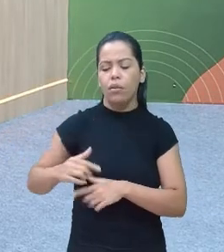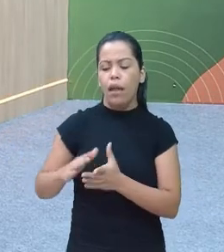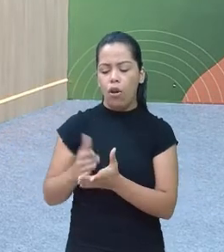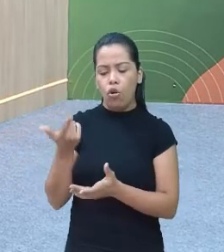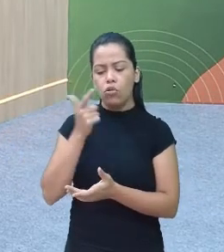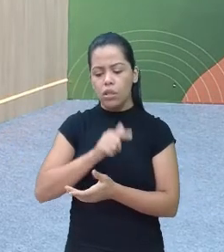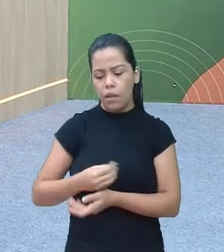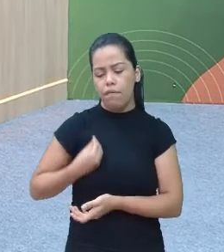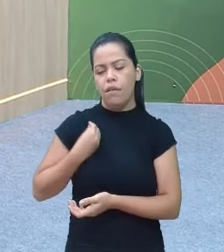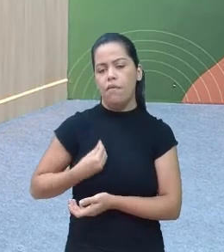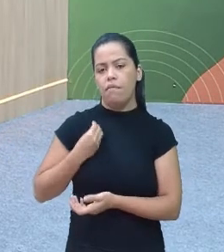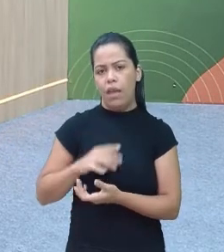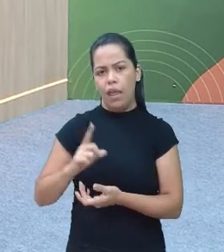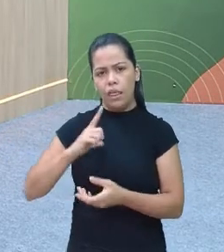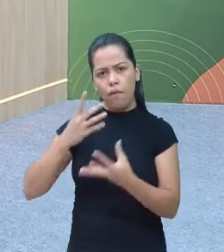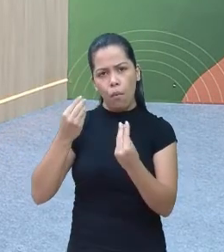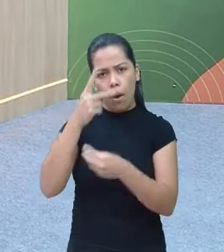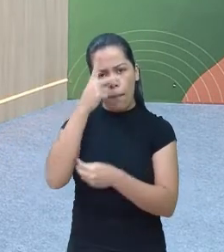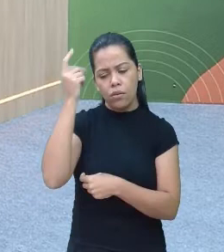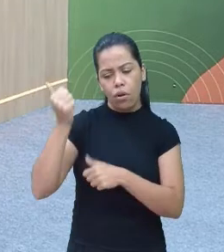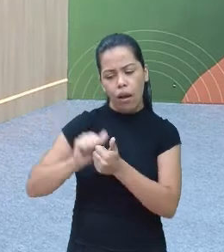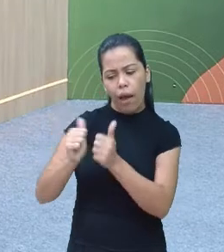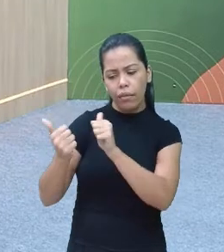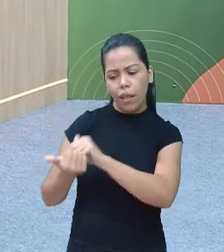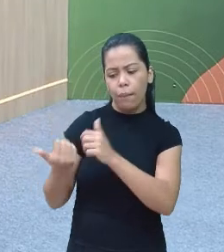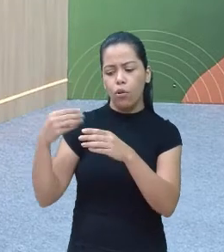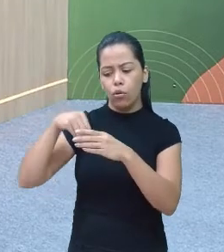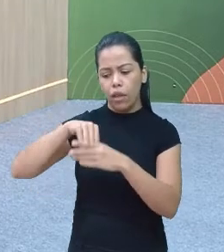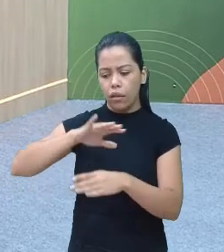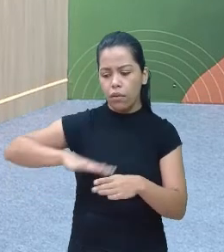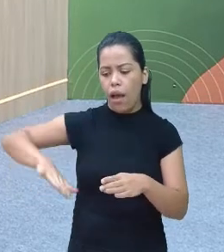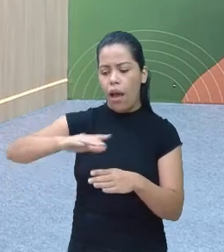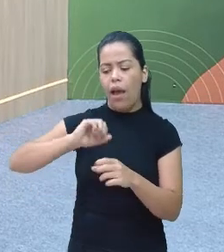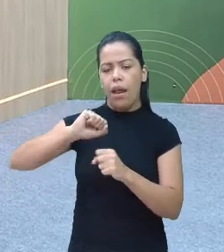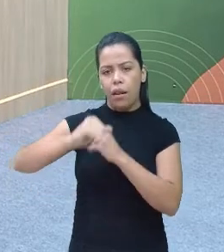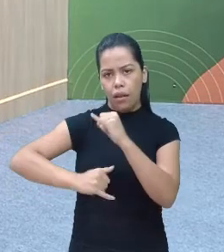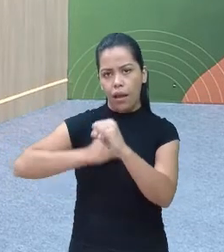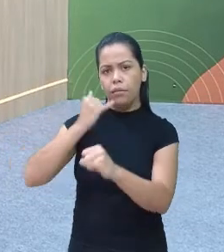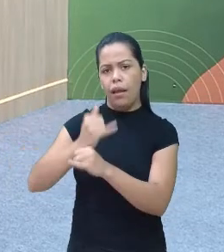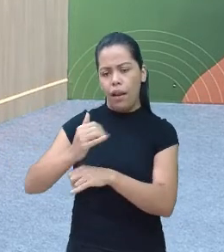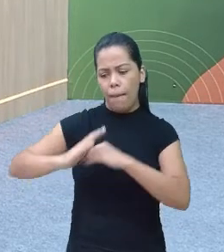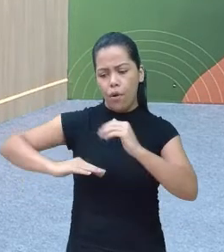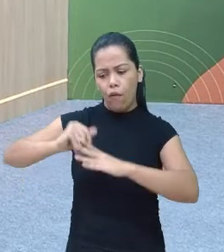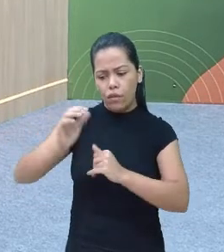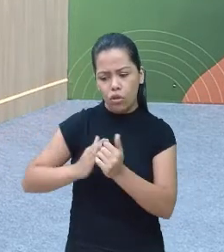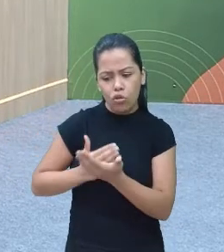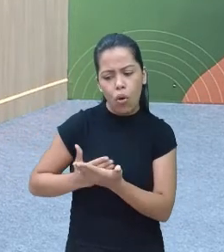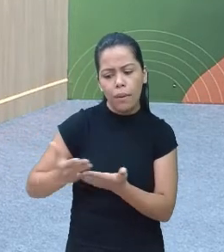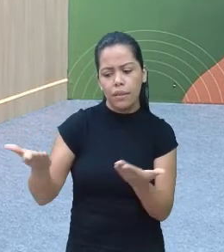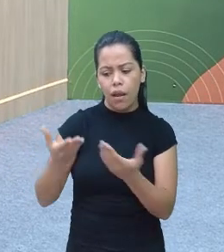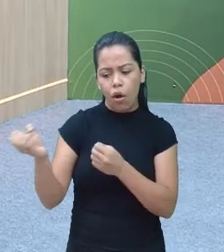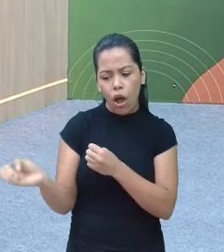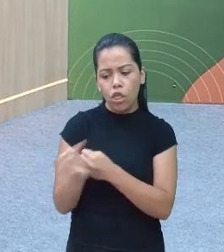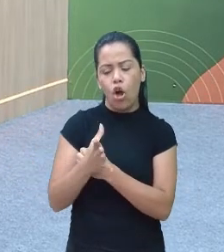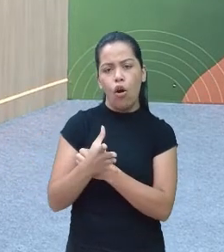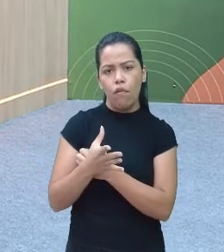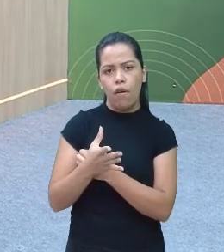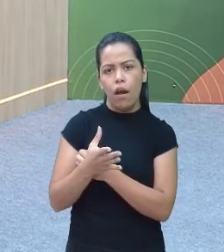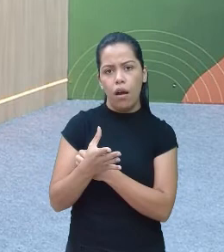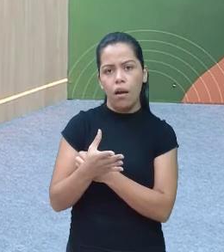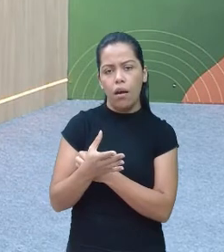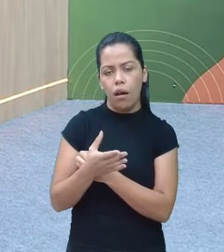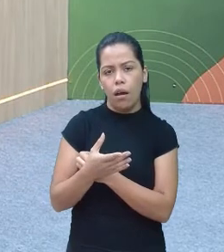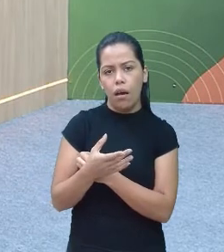aos meios digitais, em profissões que começaram a existir a partir da internet, e existem outras pessoas que